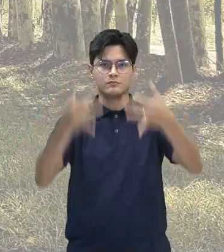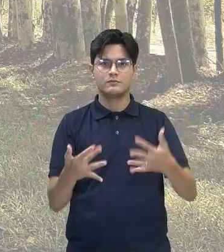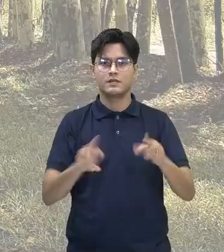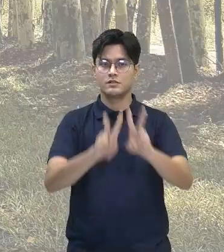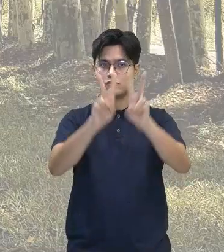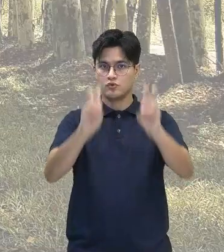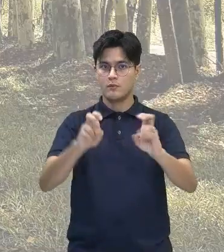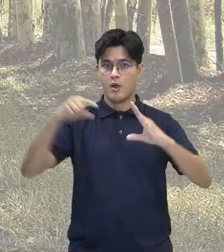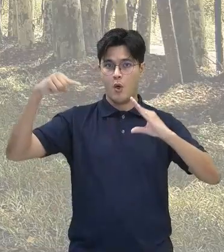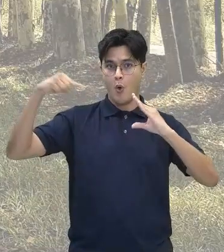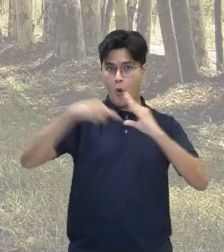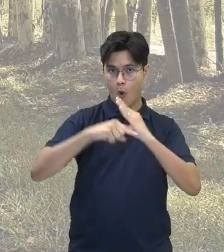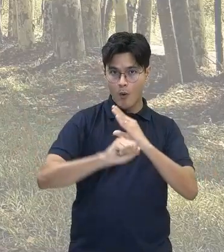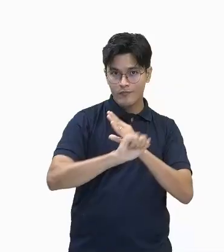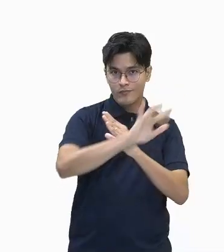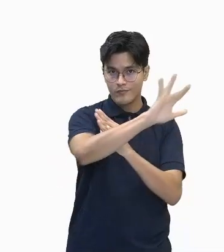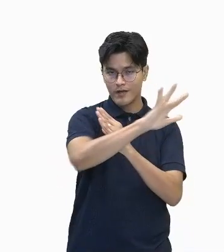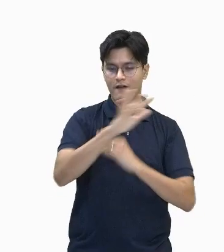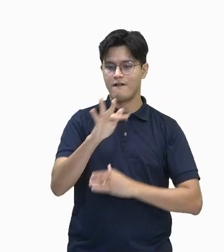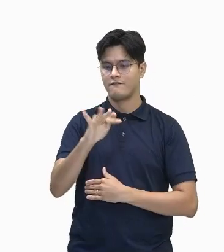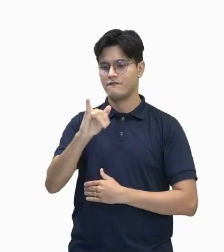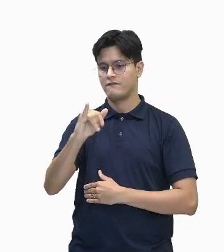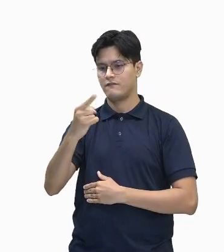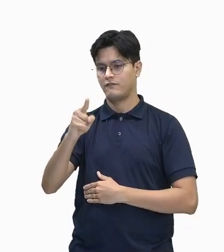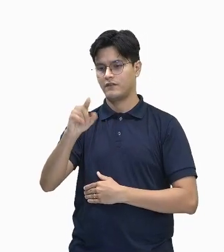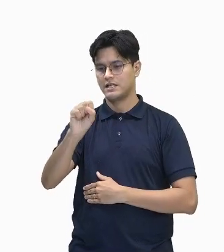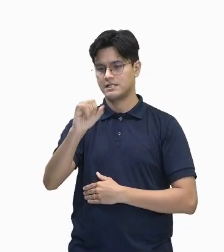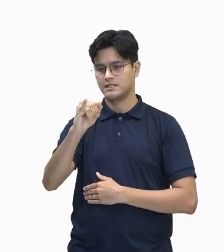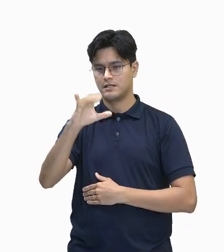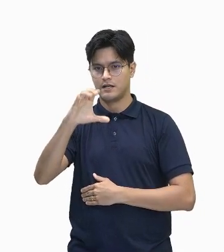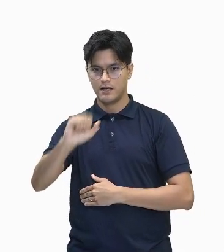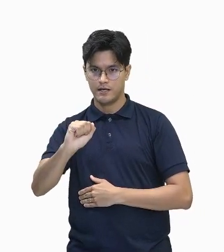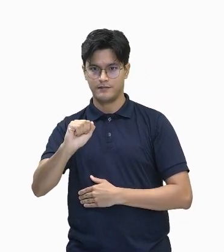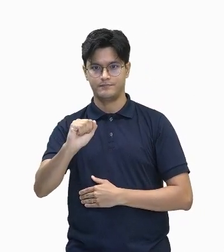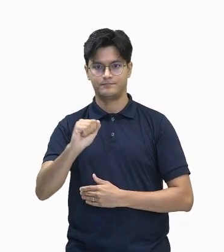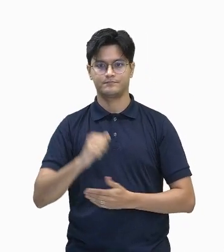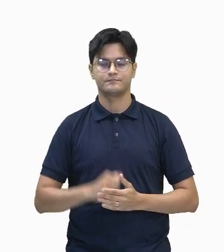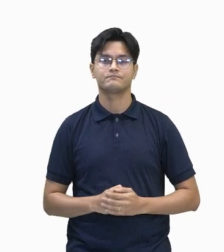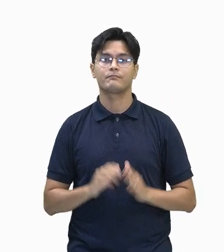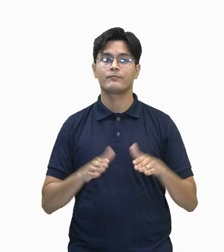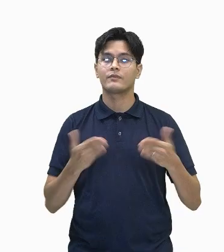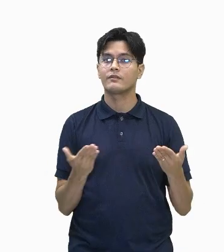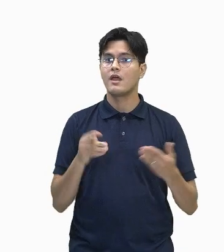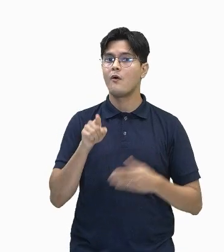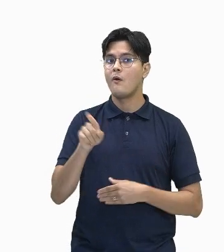física. Então, vamos lá. A ótica física é o ramo da